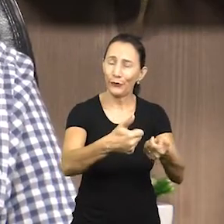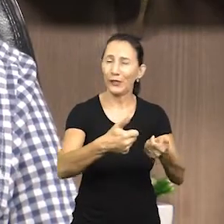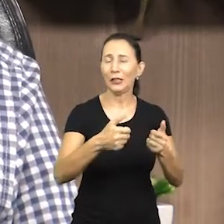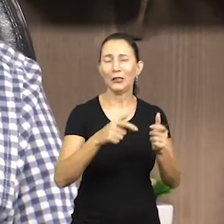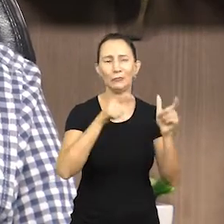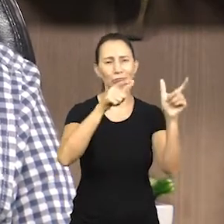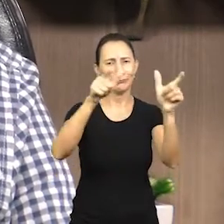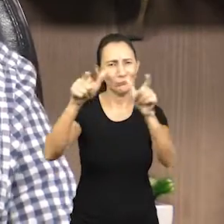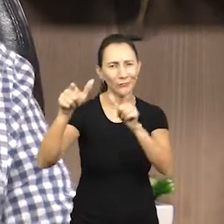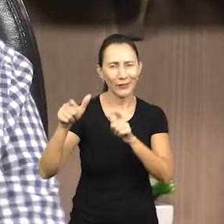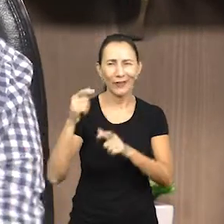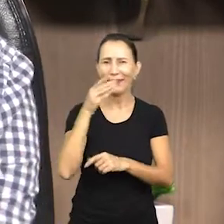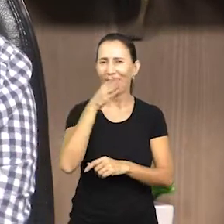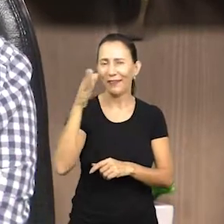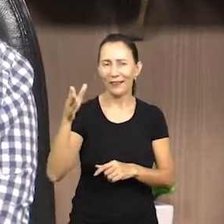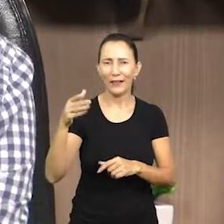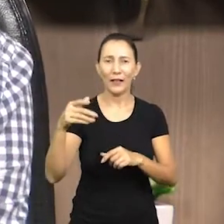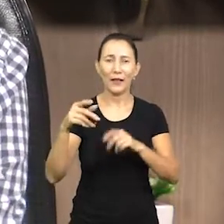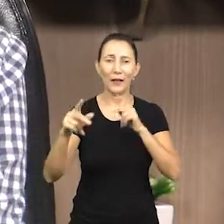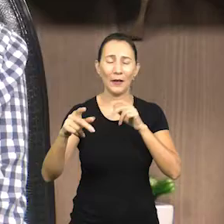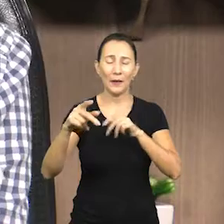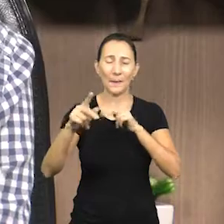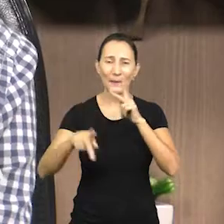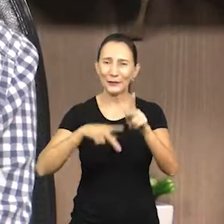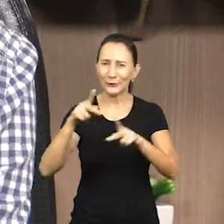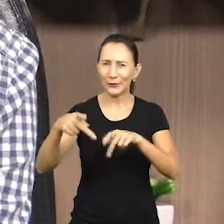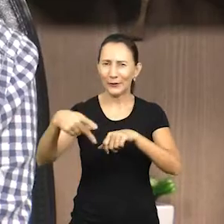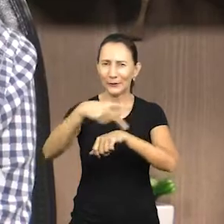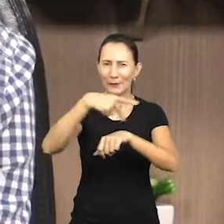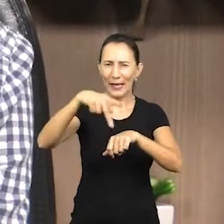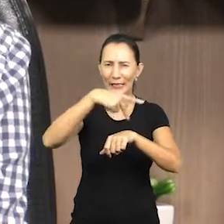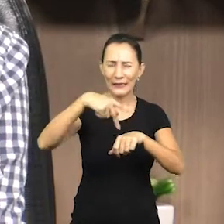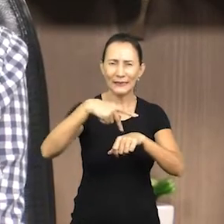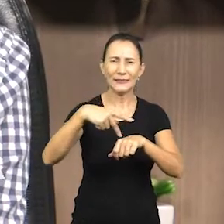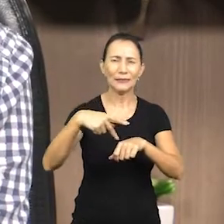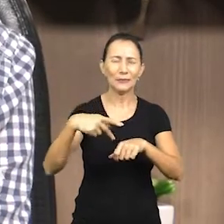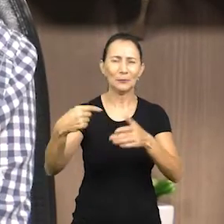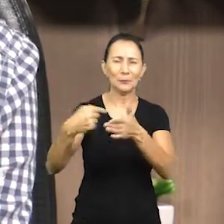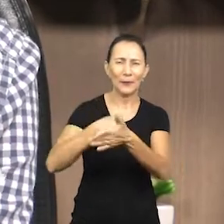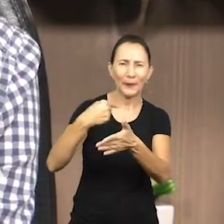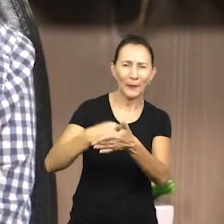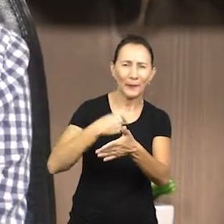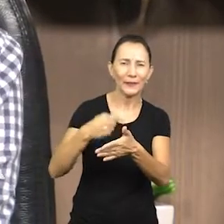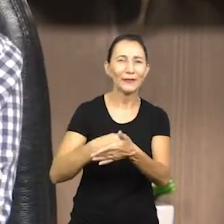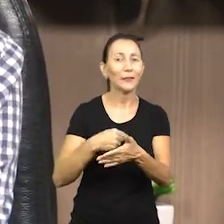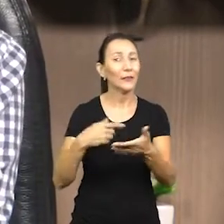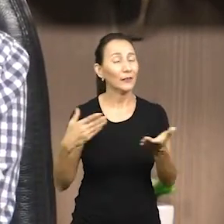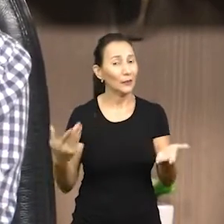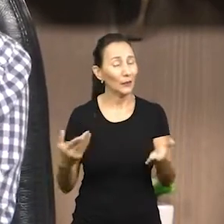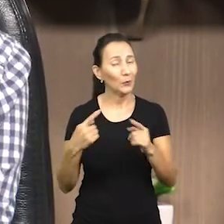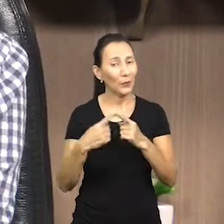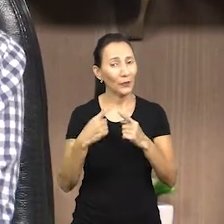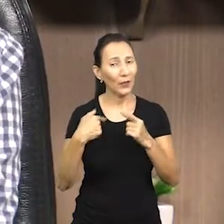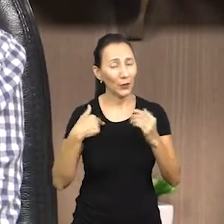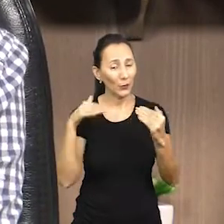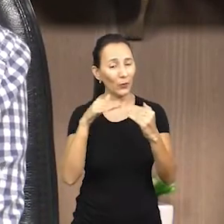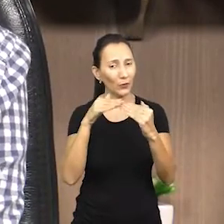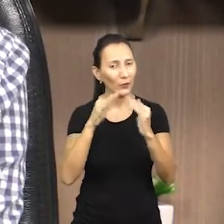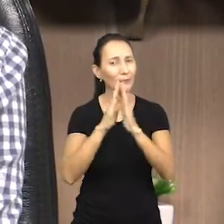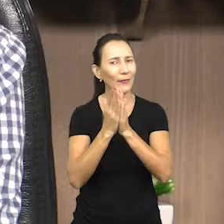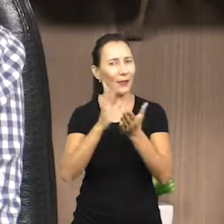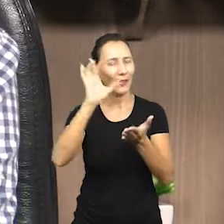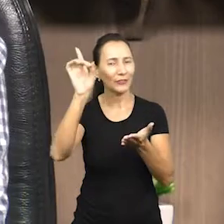lugares aí, pessoas de todos os países, a grande maioria me ligando, perguntando por que isso? Porque eu só afirmo que